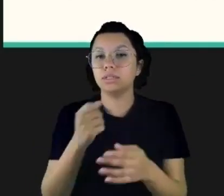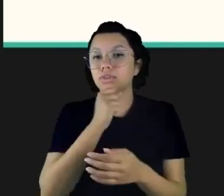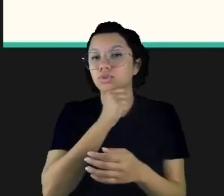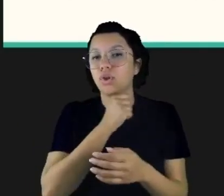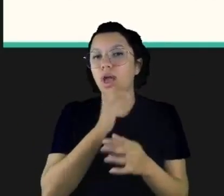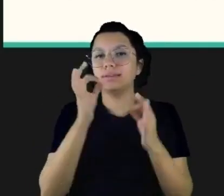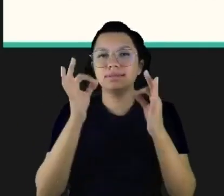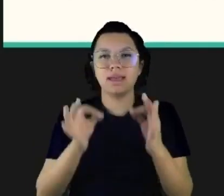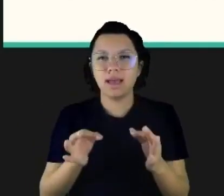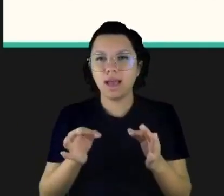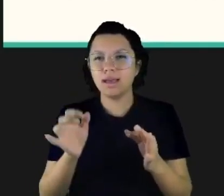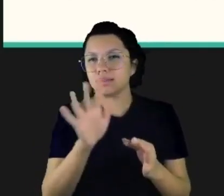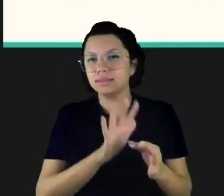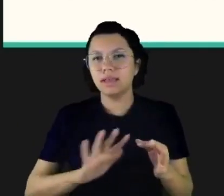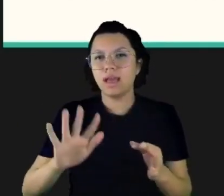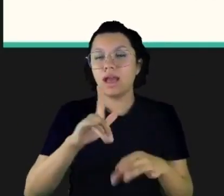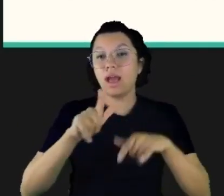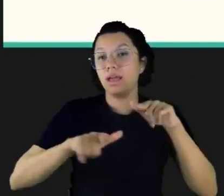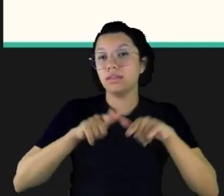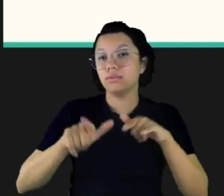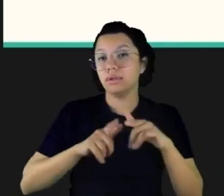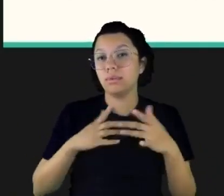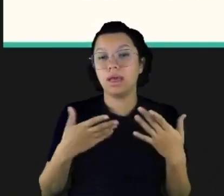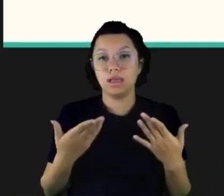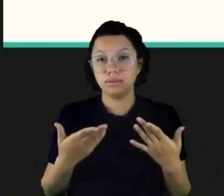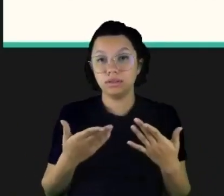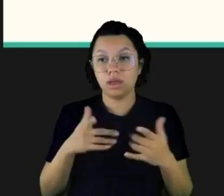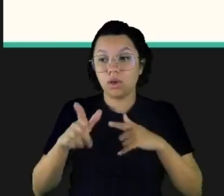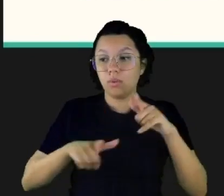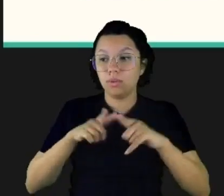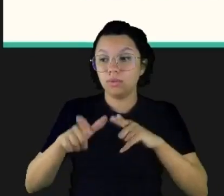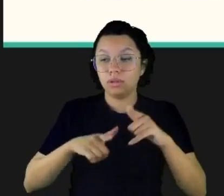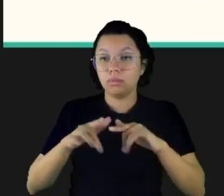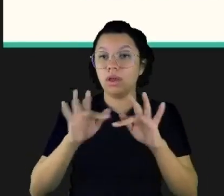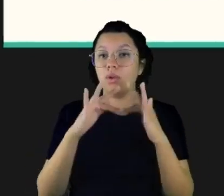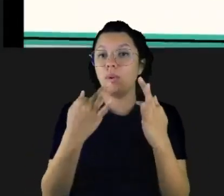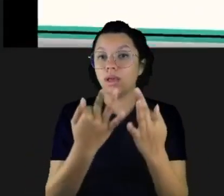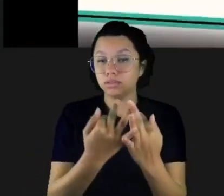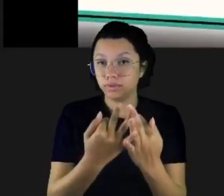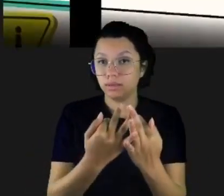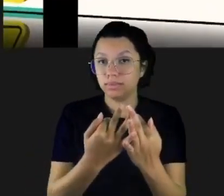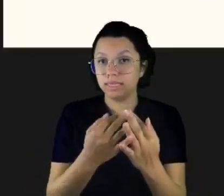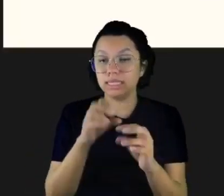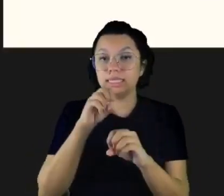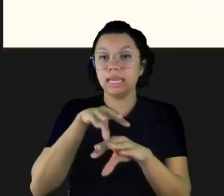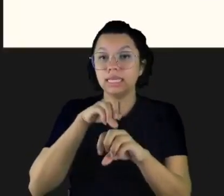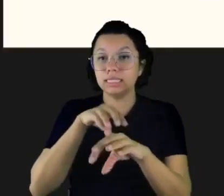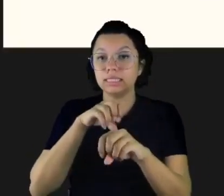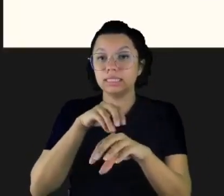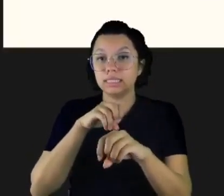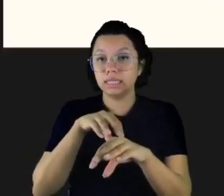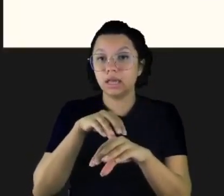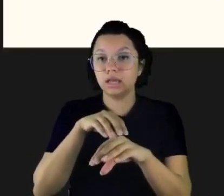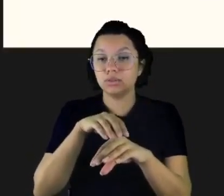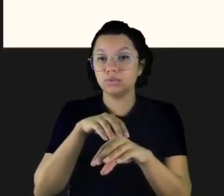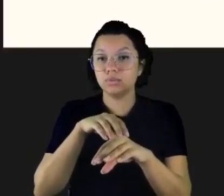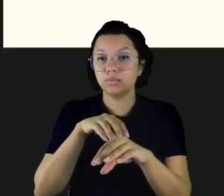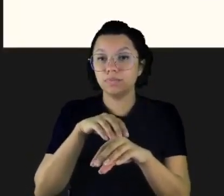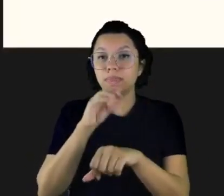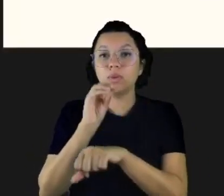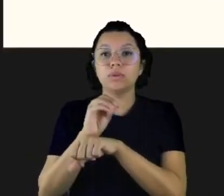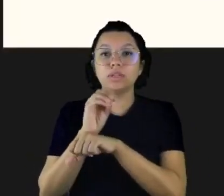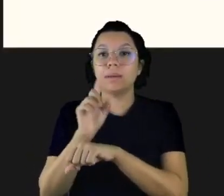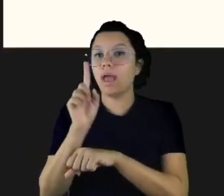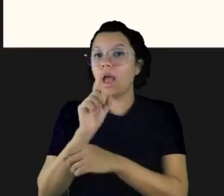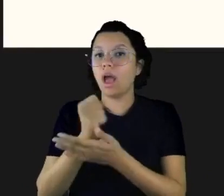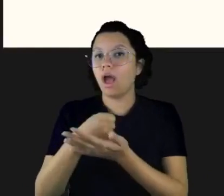essa área que eu trabalho. Então, eu trabalho com as famílias, ensinando o tratamento não